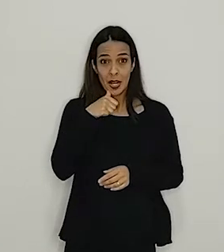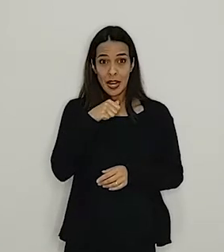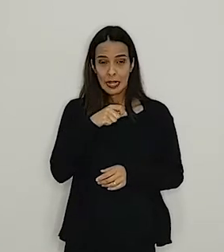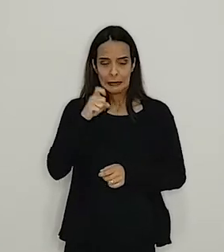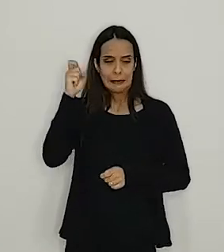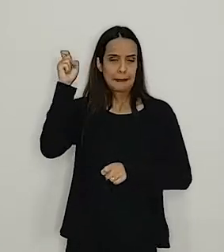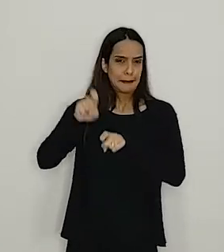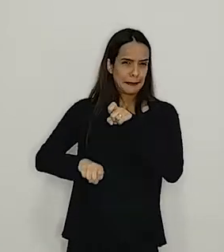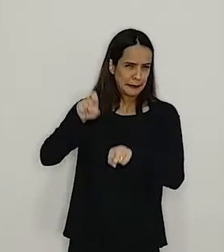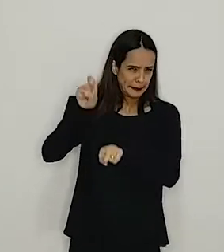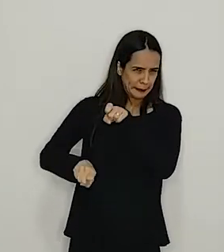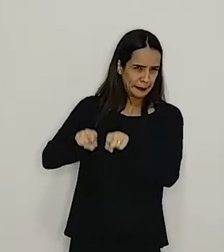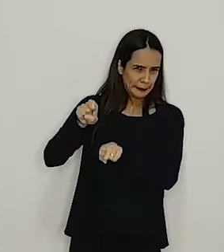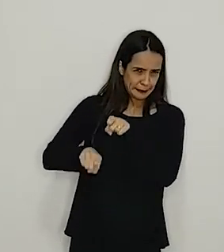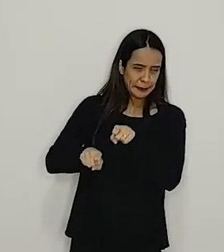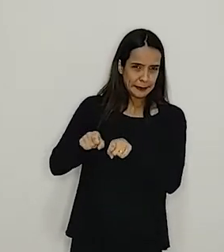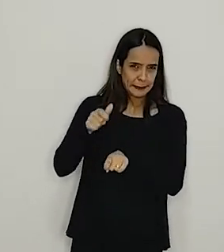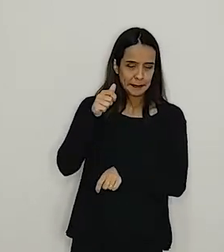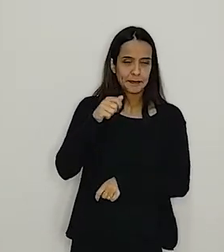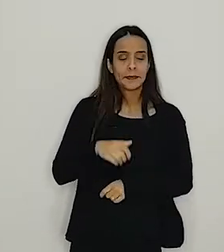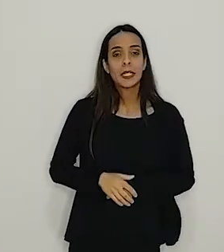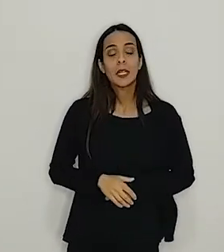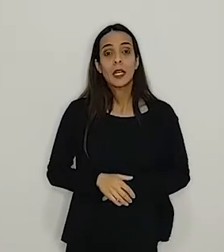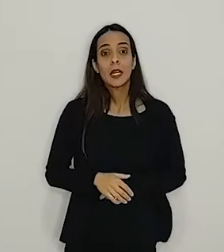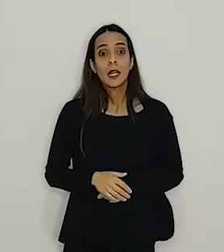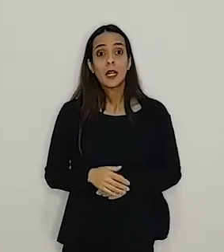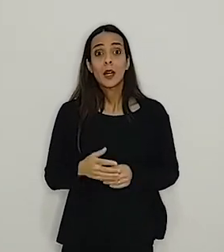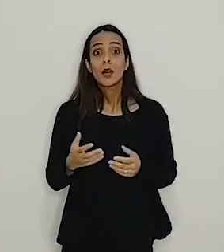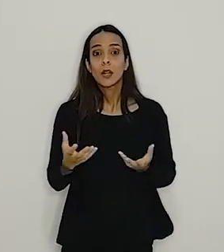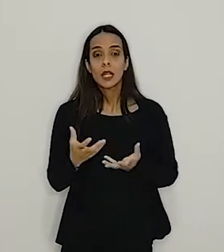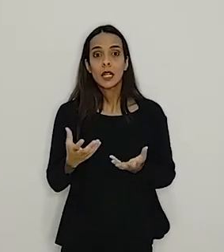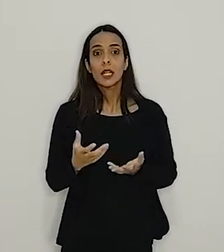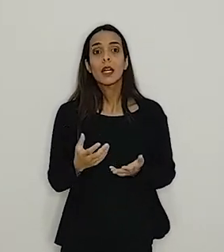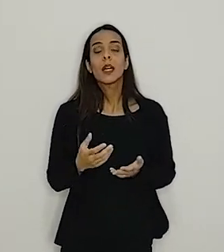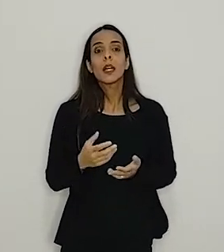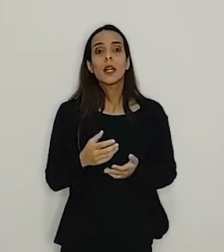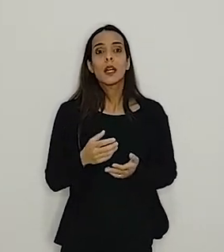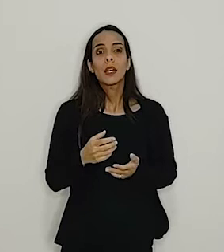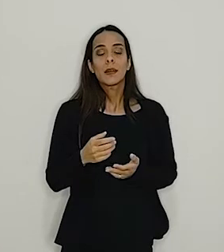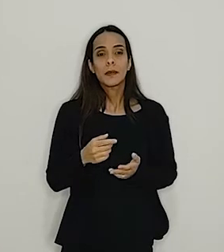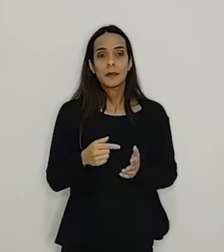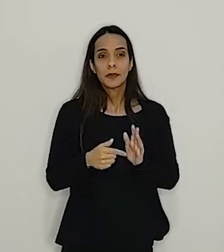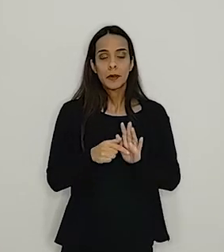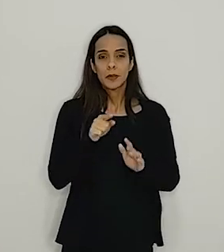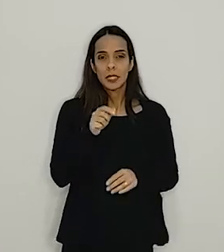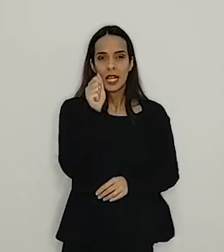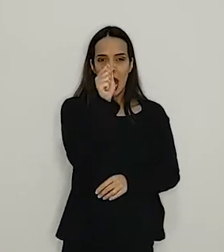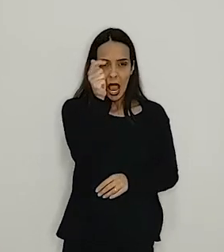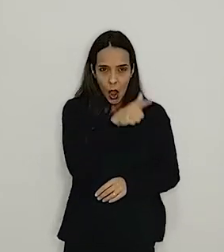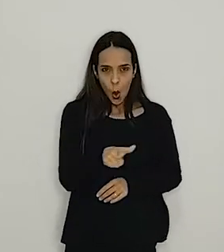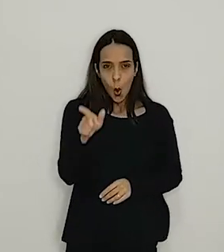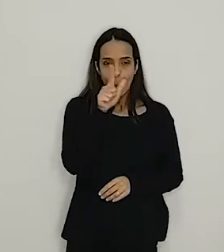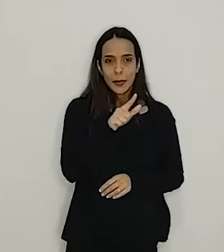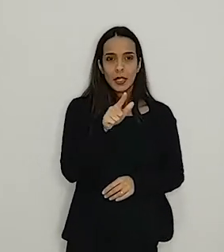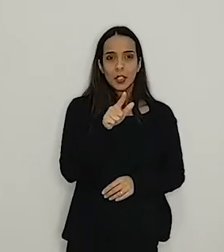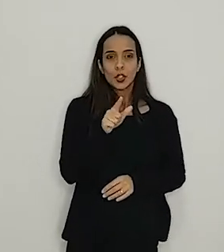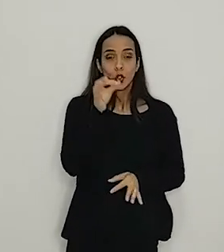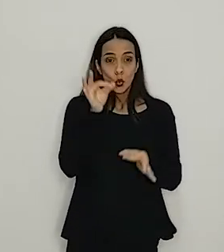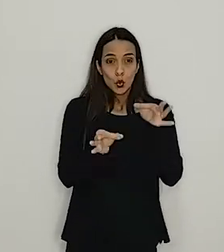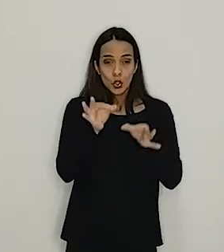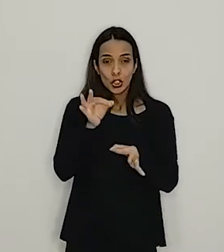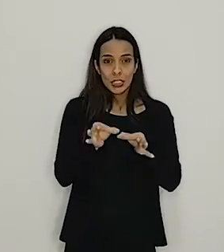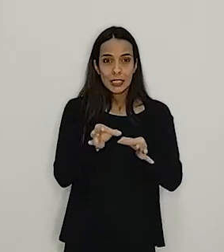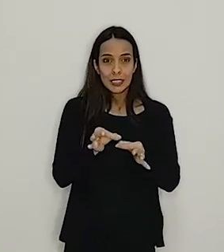abuso. Inclusive, gostaria de deixar aqui os perfis para vocês, @justiçadesaia